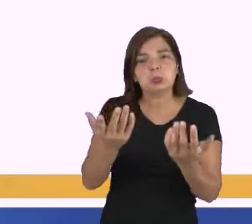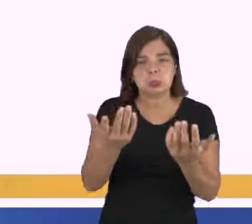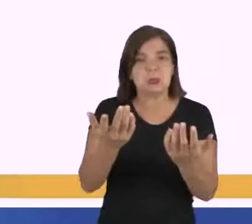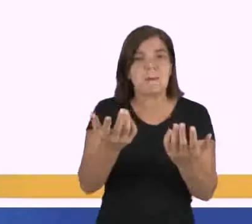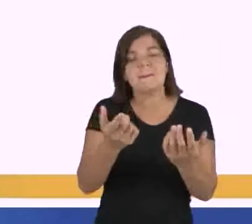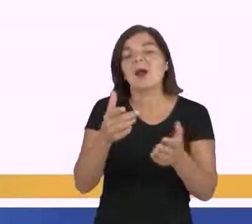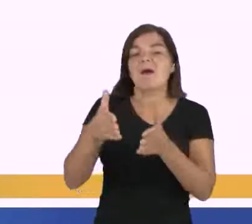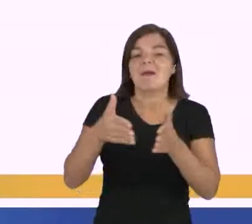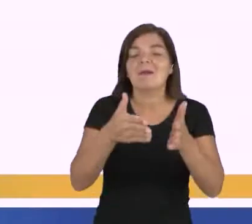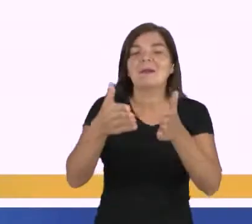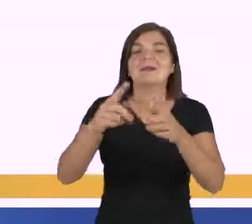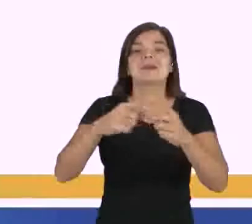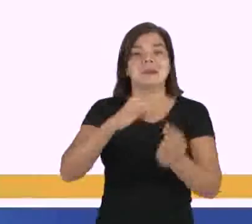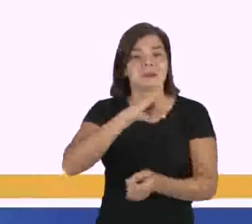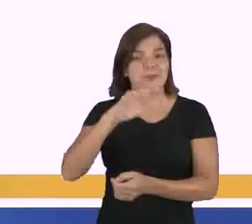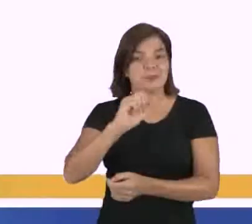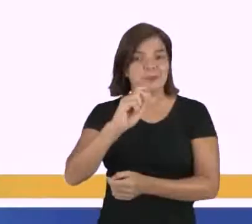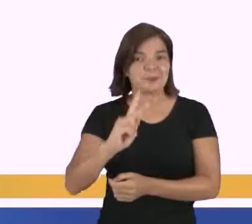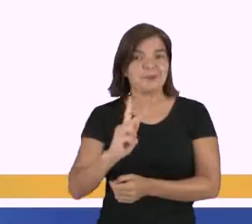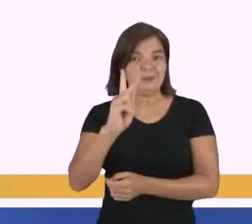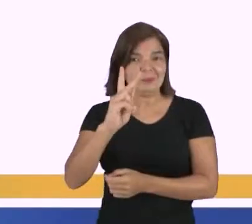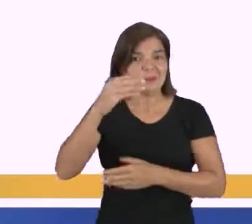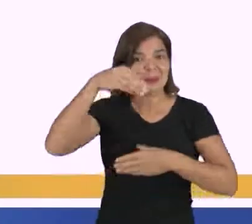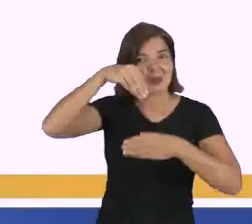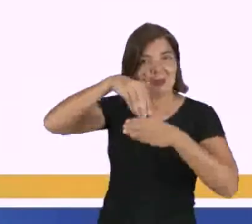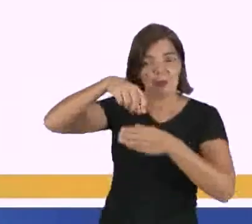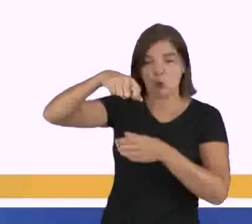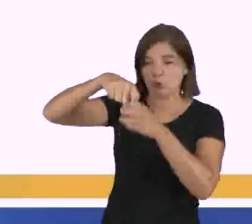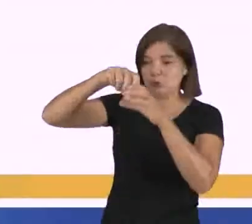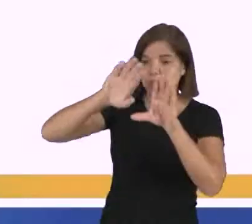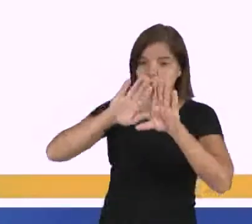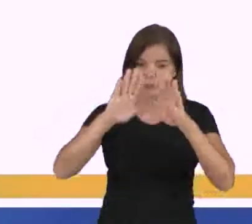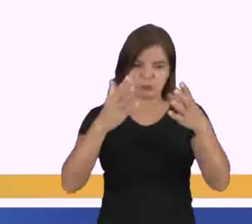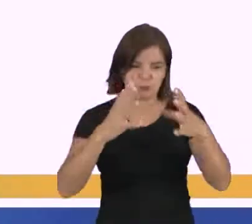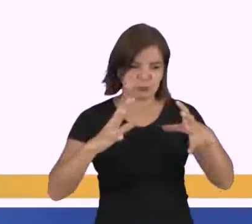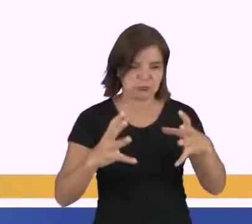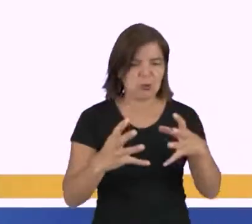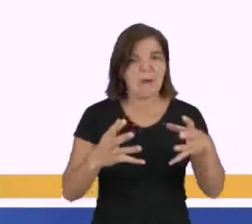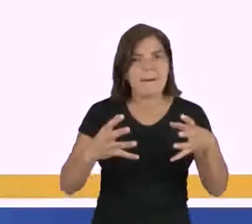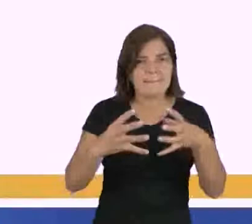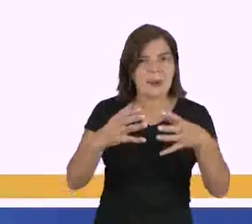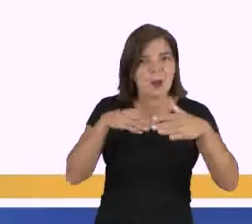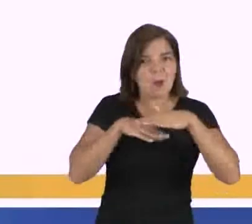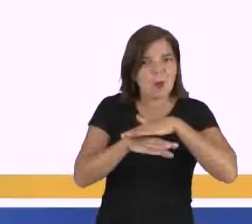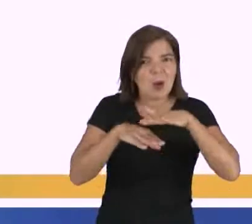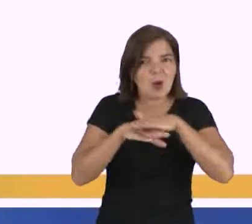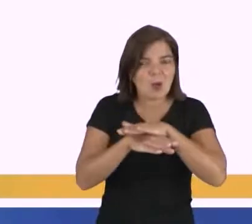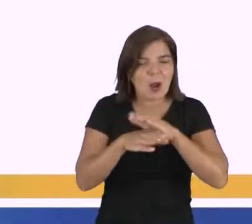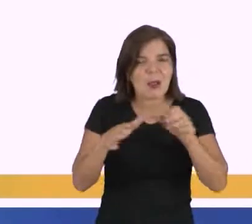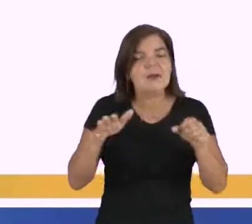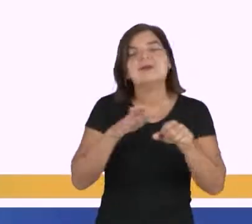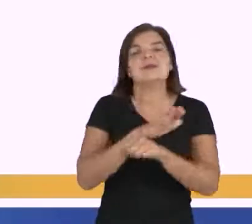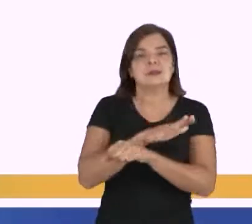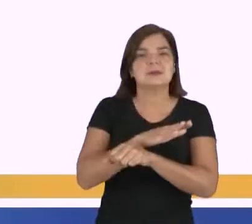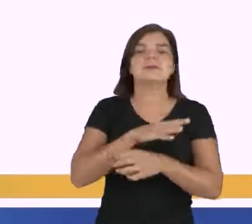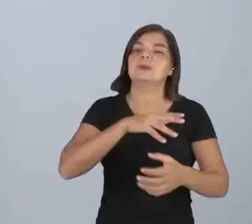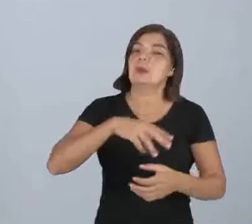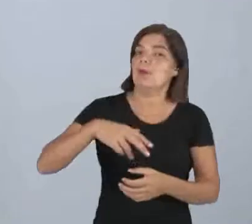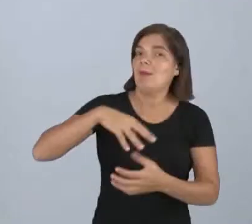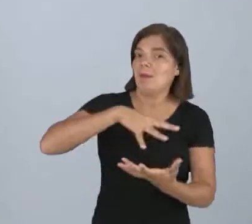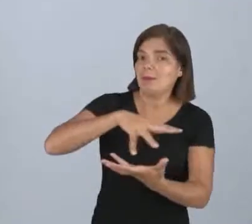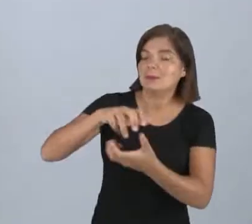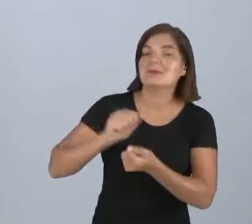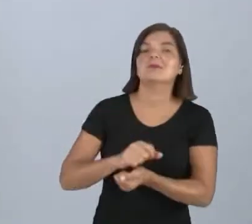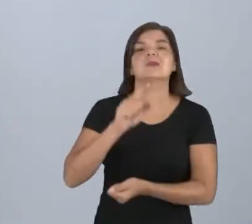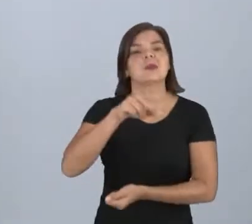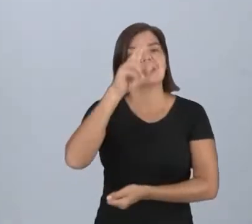o seu caminho. Jack colocou a queima dentro de um nabo esculpido para preservar a chama e tem perambulado pela terra. Então,